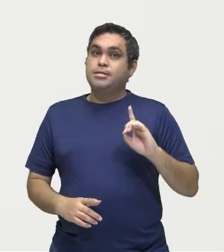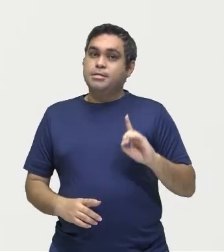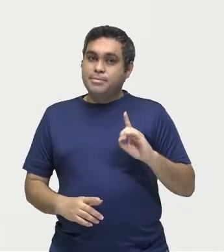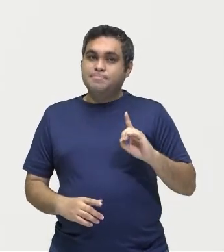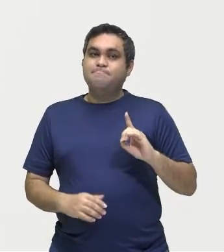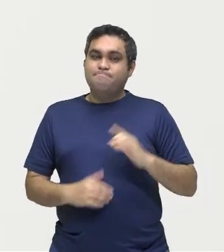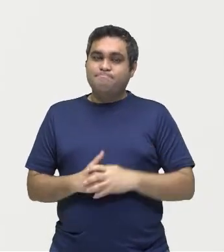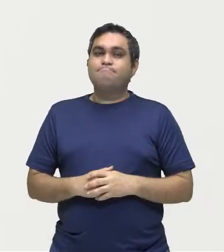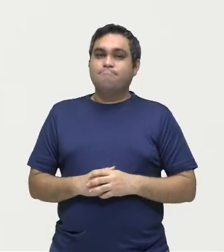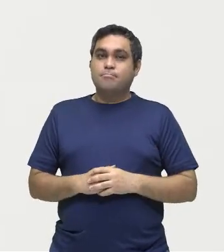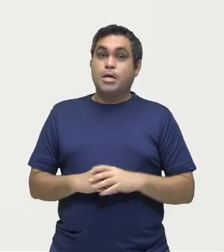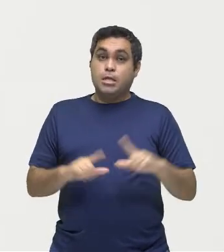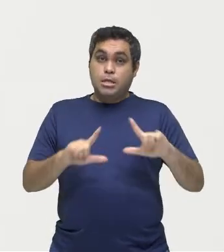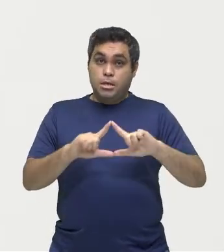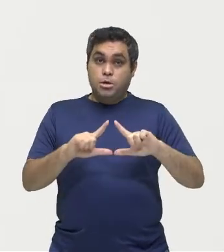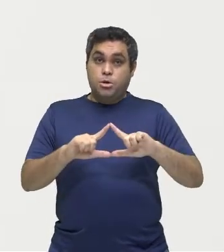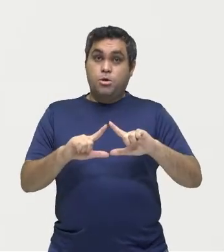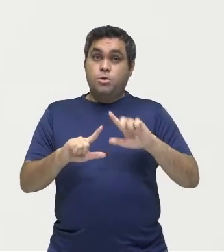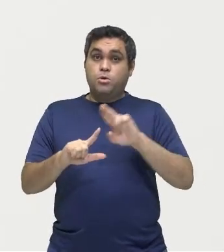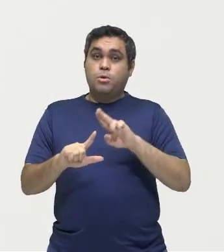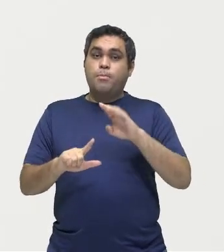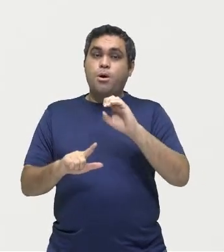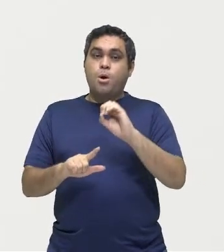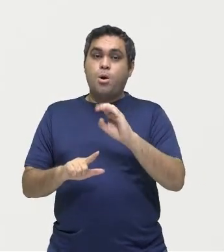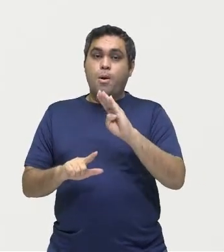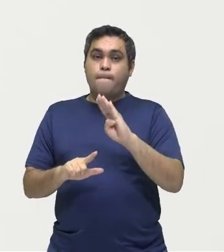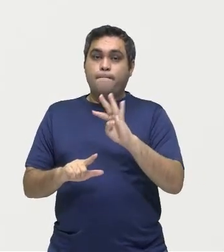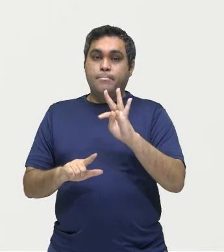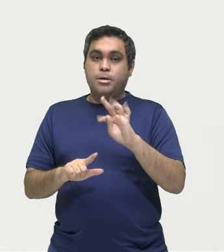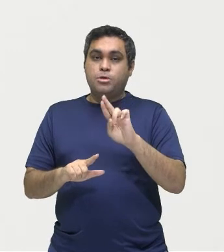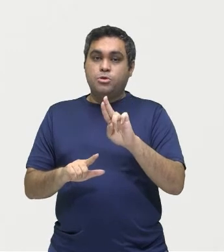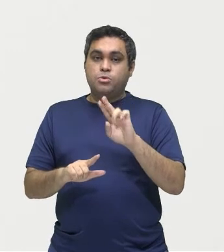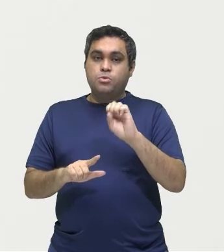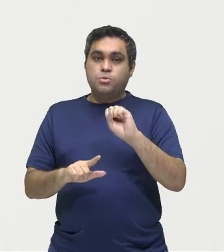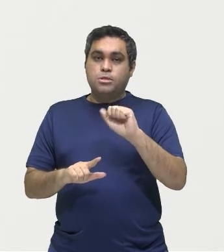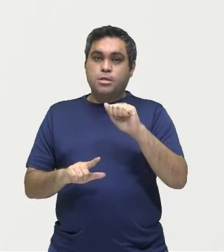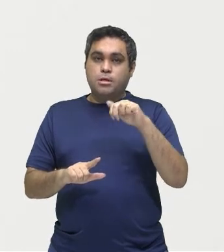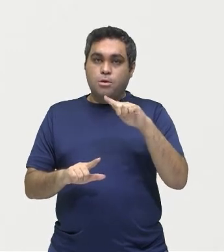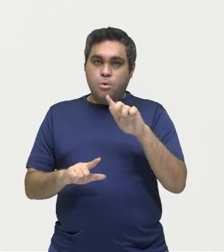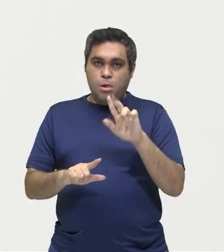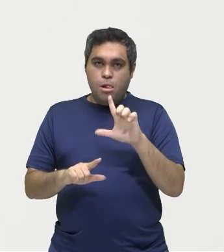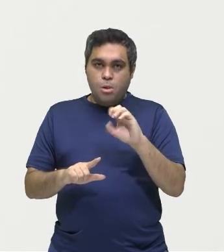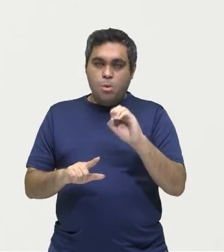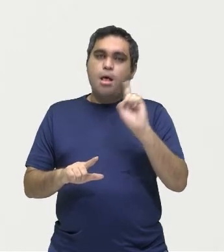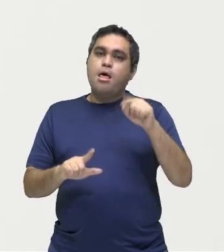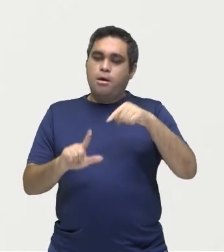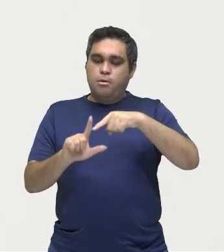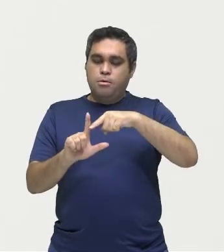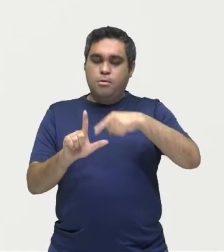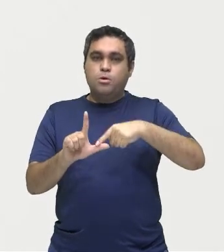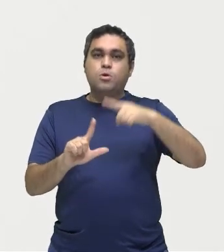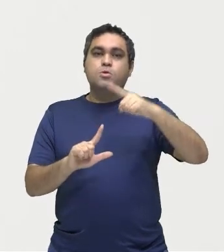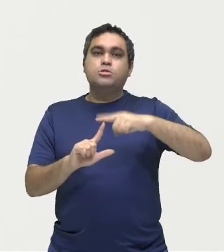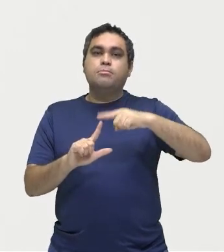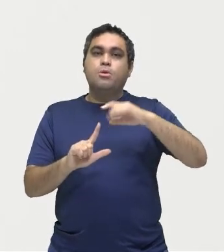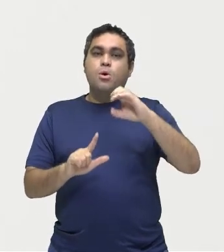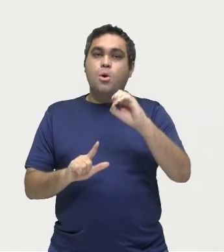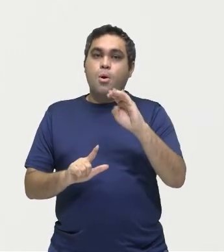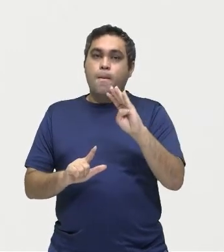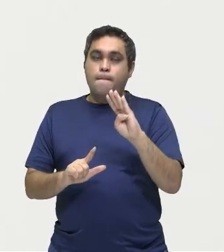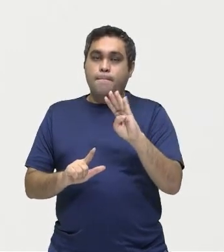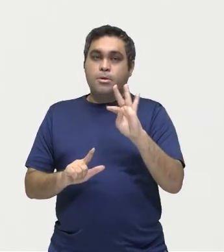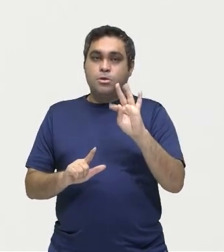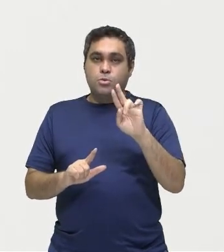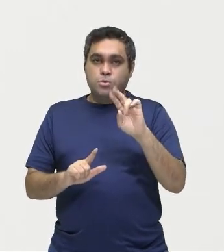triângulo obtusângulo é aquele que possui apenas um ângulo obtuso. Então, o comentário diz o seguinte, a letra A